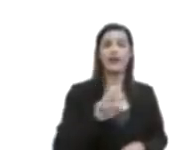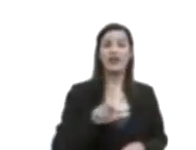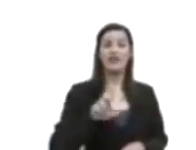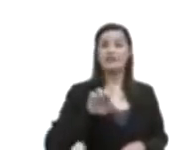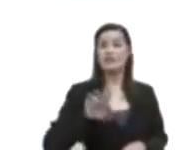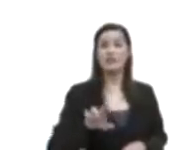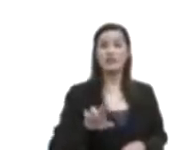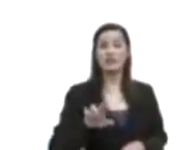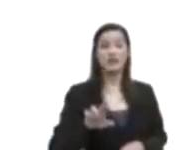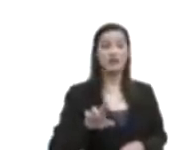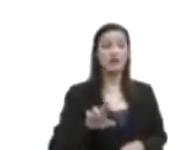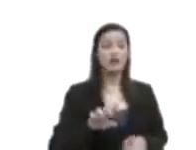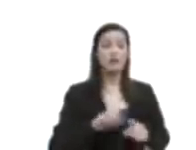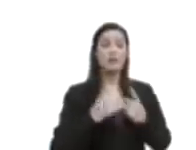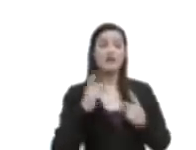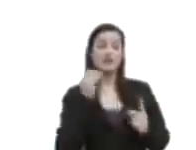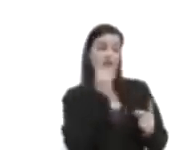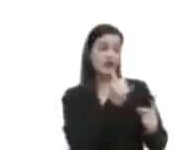e concede o perdão.